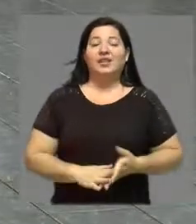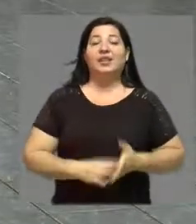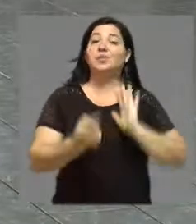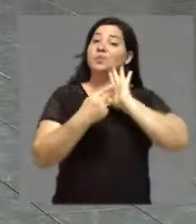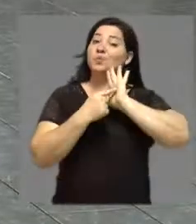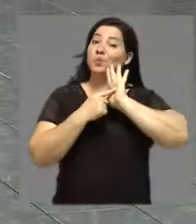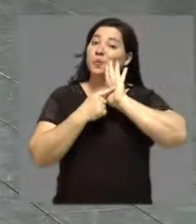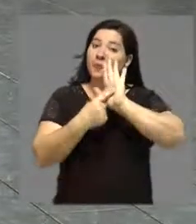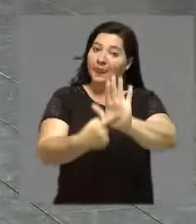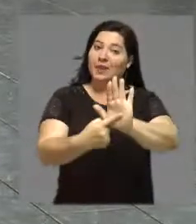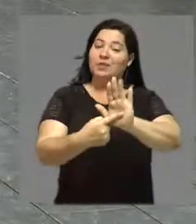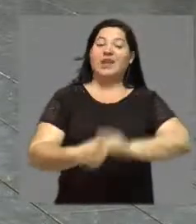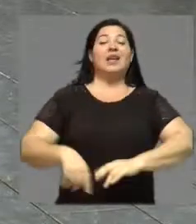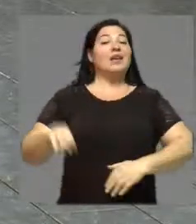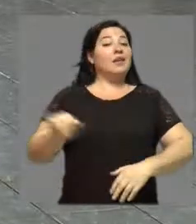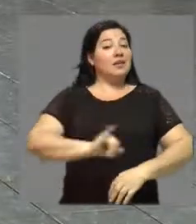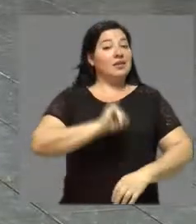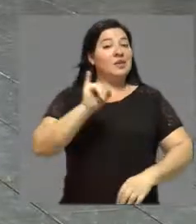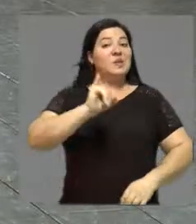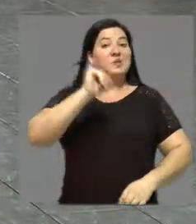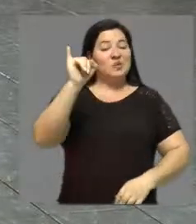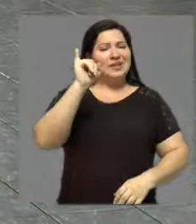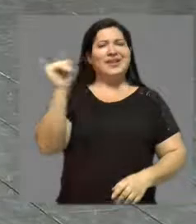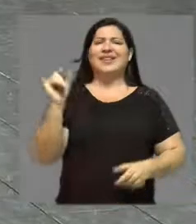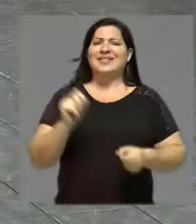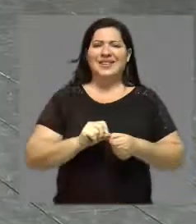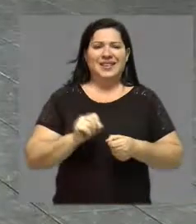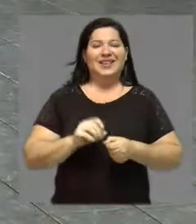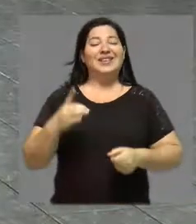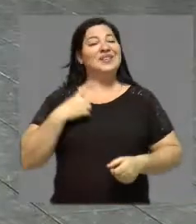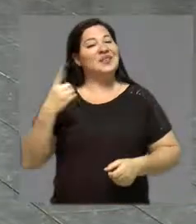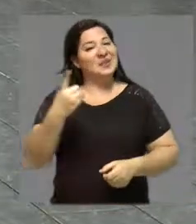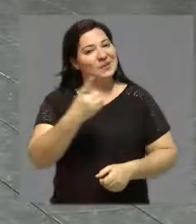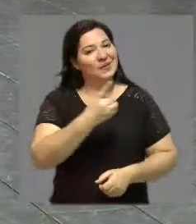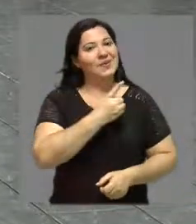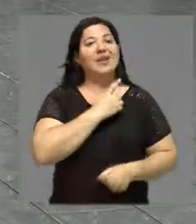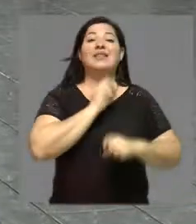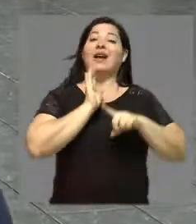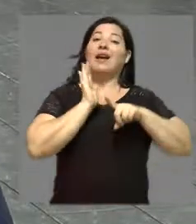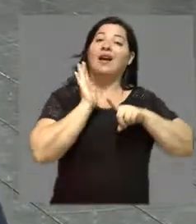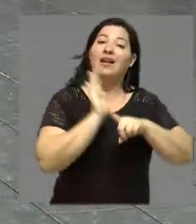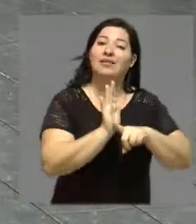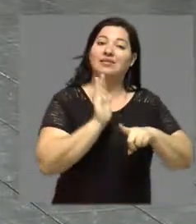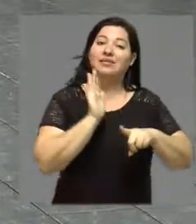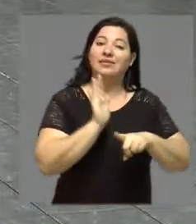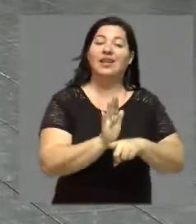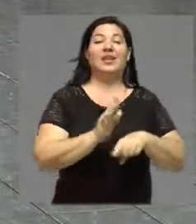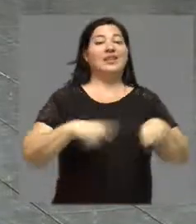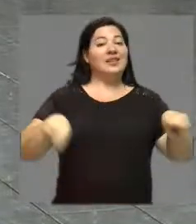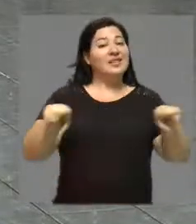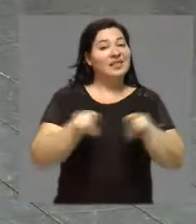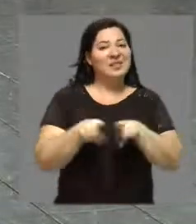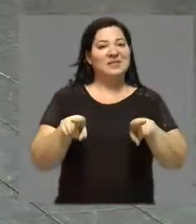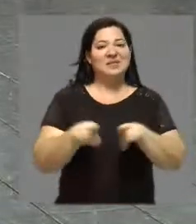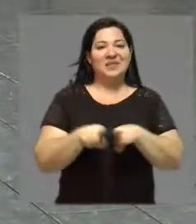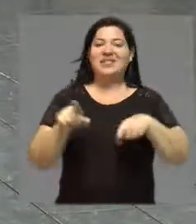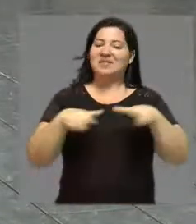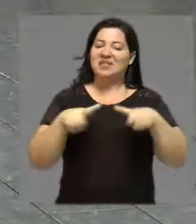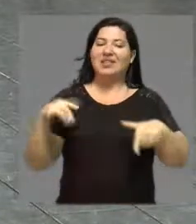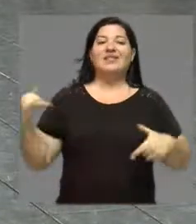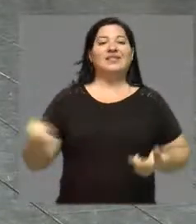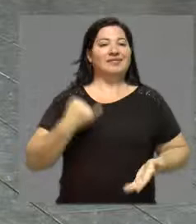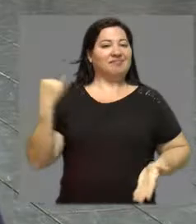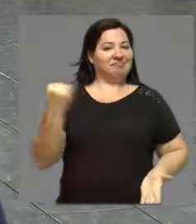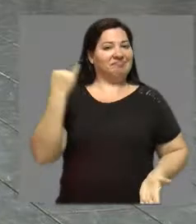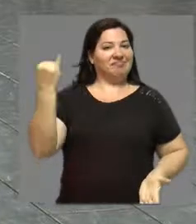vicentinos, é para nós mostrarmos o que de tão importante eles fazem, e nós, na medida do possível, ajudarmos também a esse importante trabalho